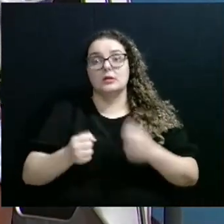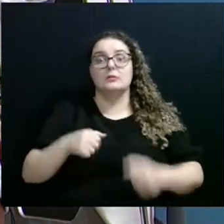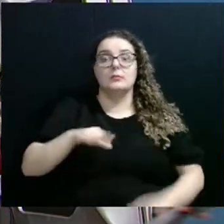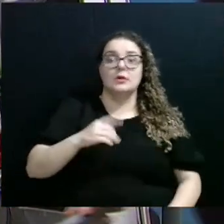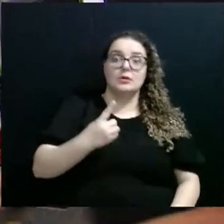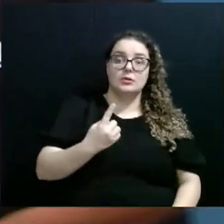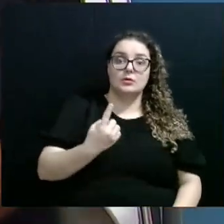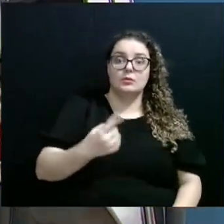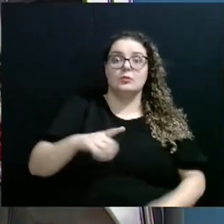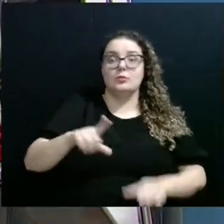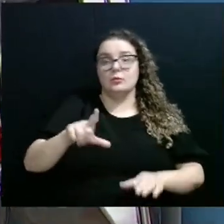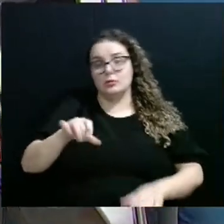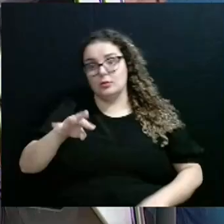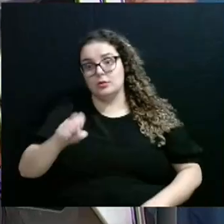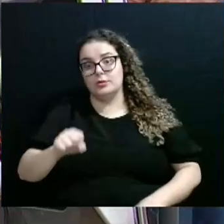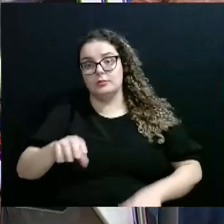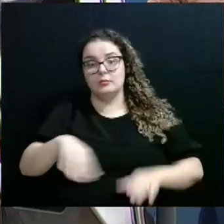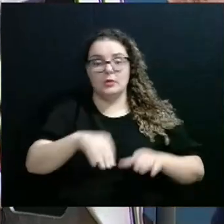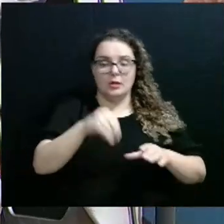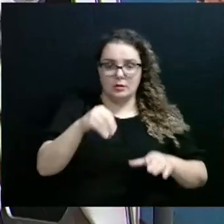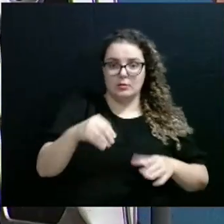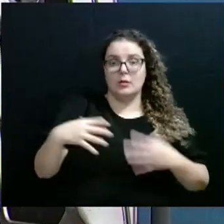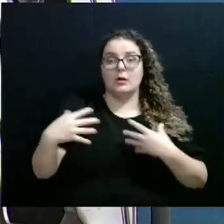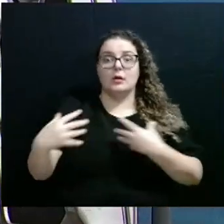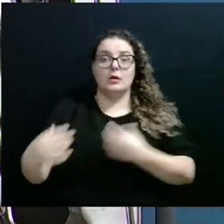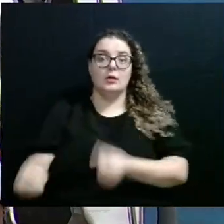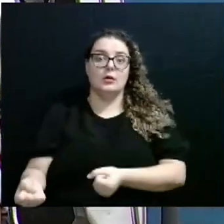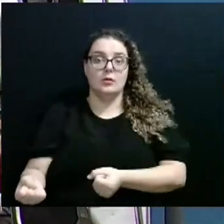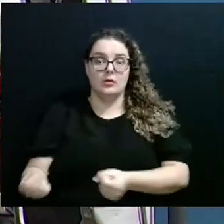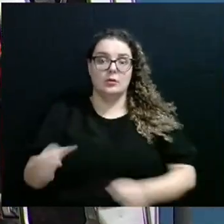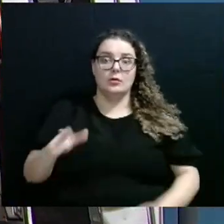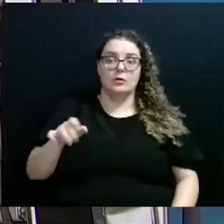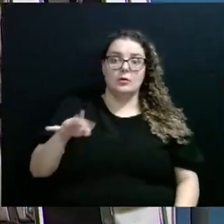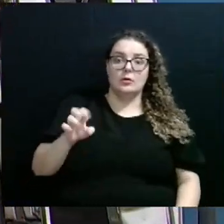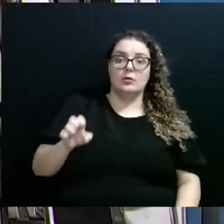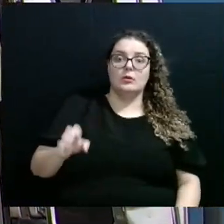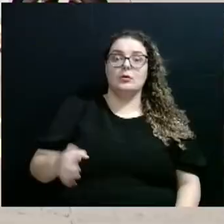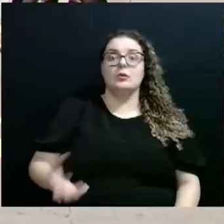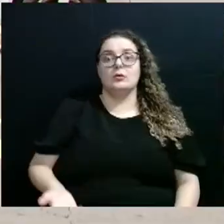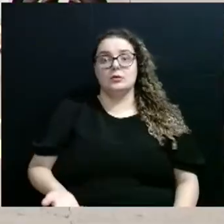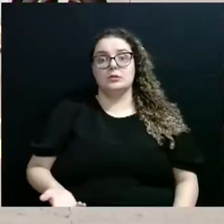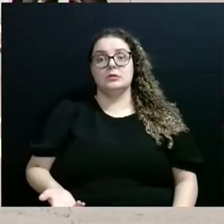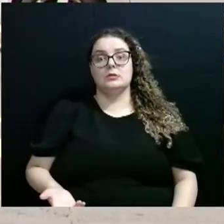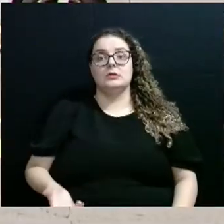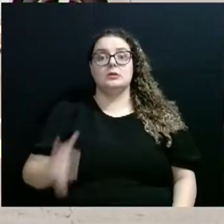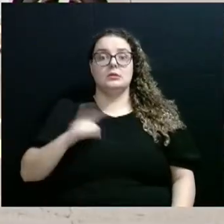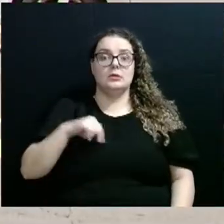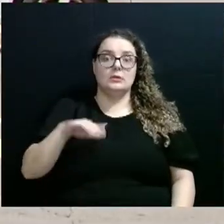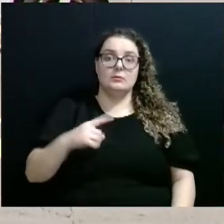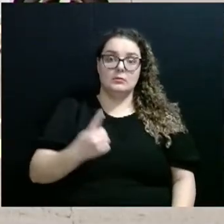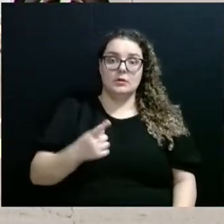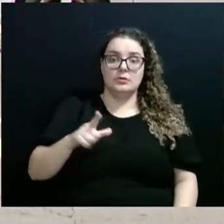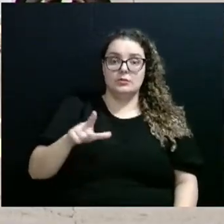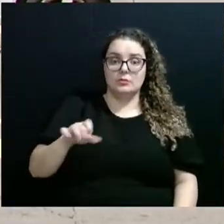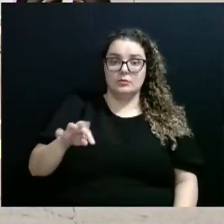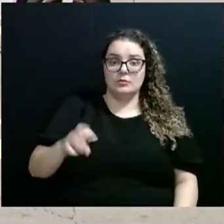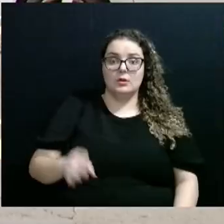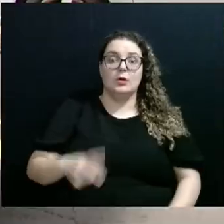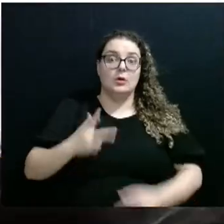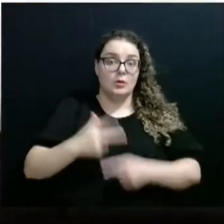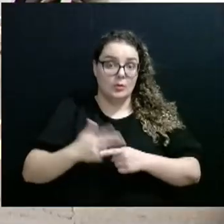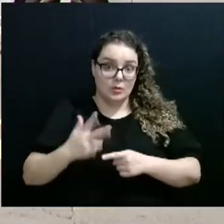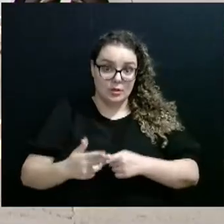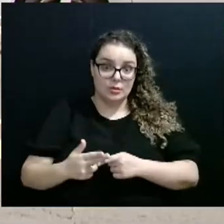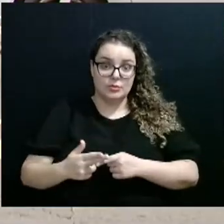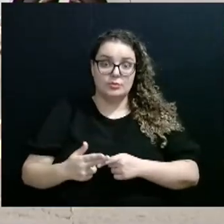sorteada e recebeu um lote de uma instituição sem fins lucrativos que teve mais de um lote. O edital de doação foi